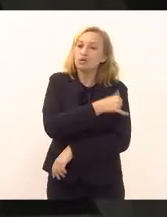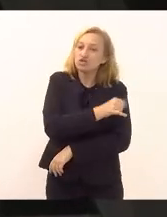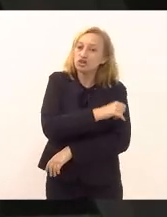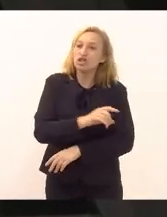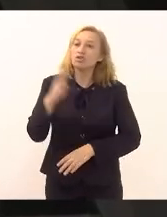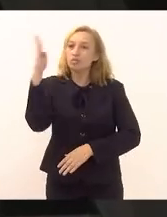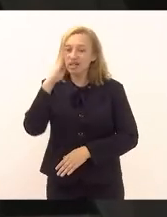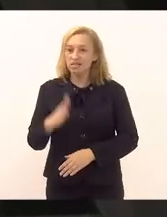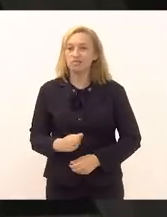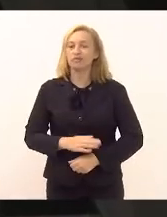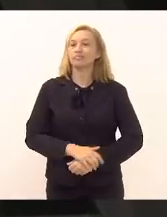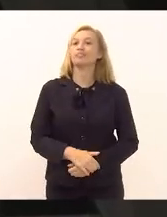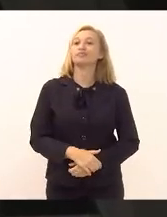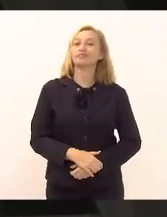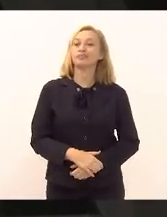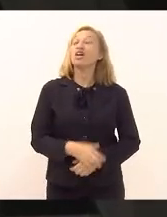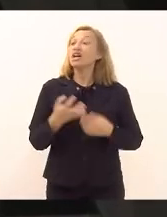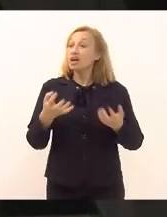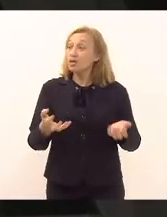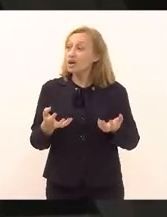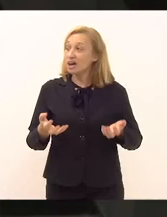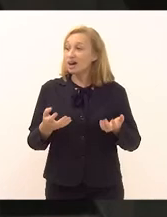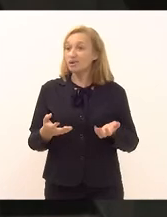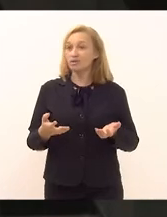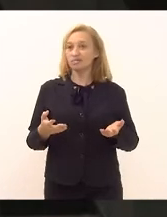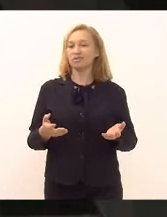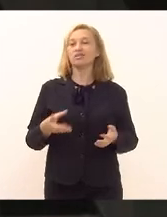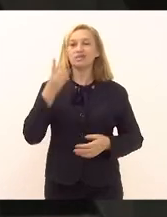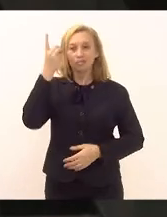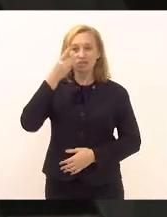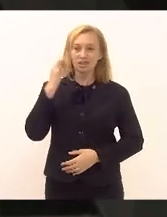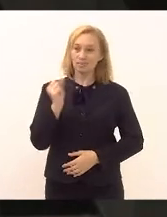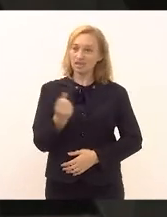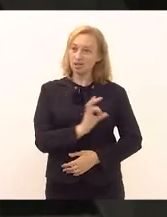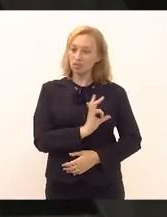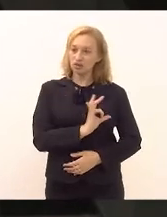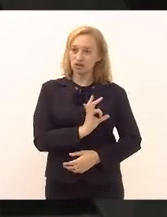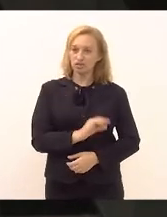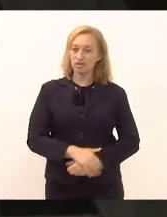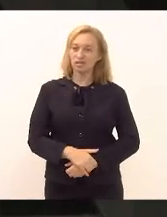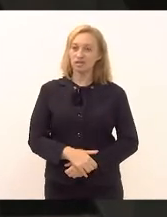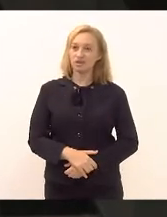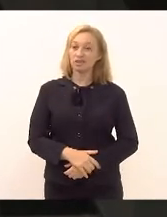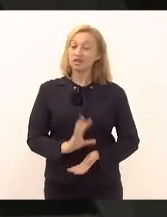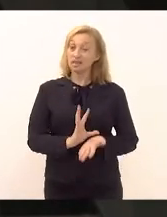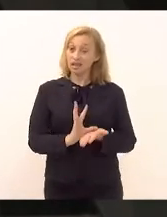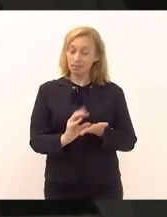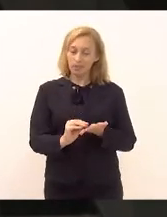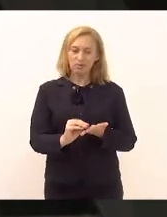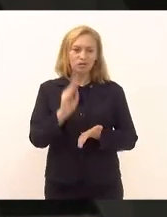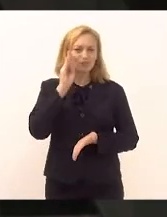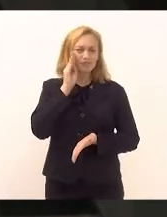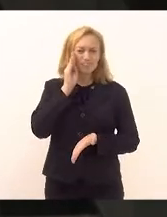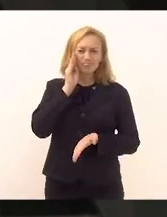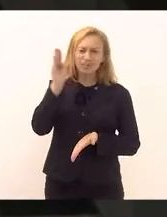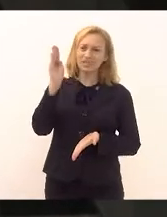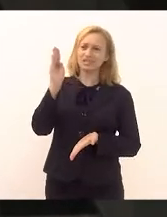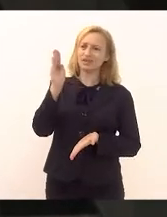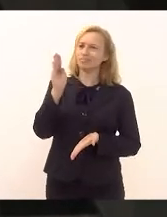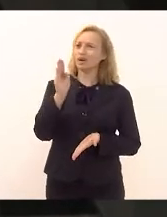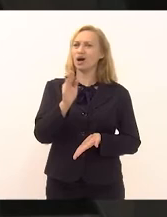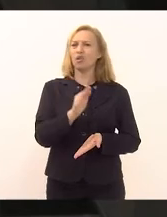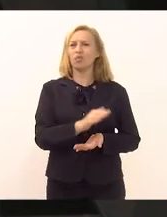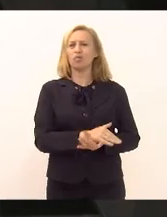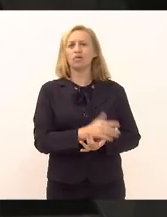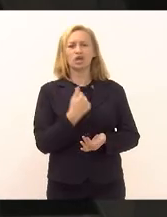para o Brasil. Eu quero, deputada Marta Rocha, na pauta principal que